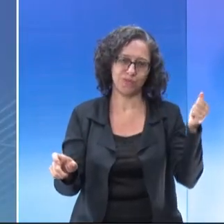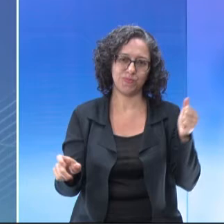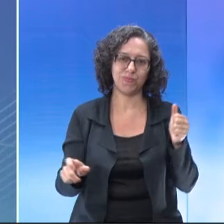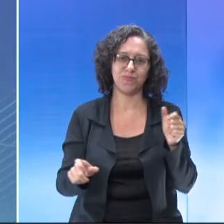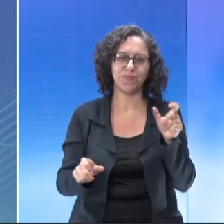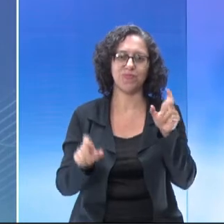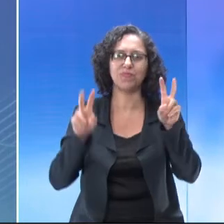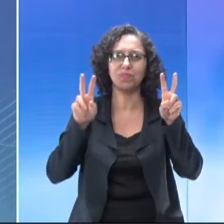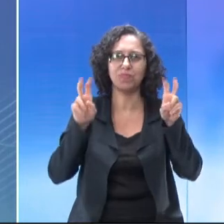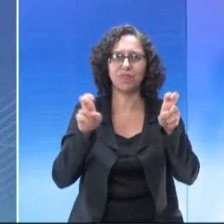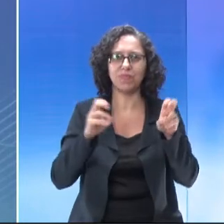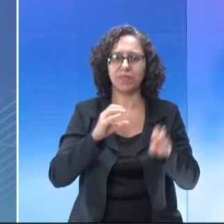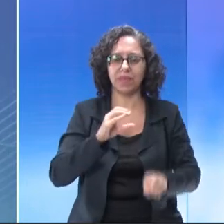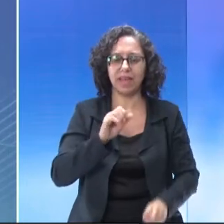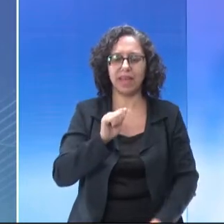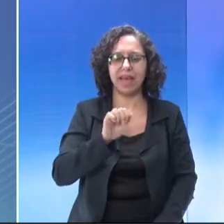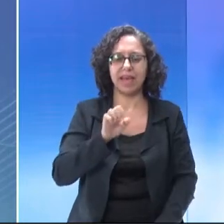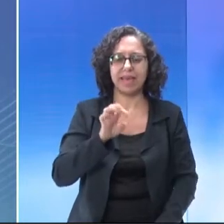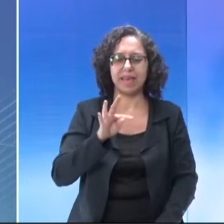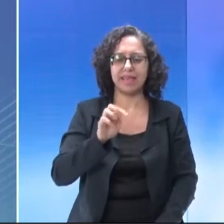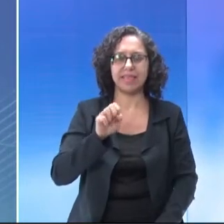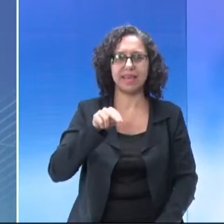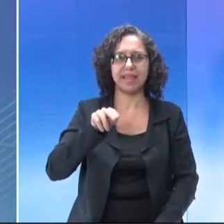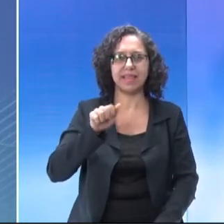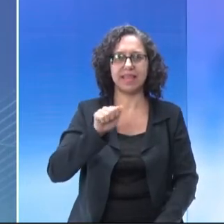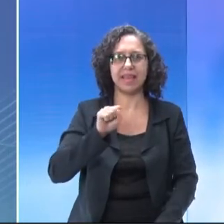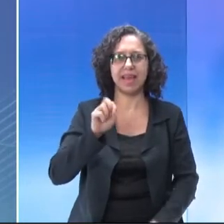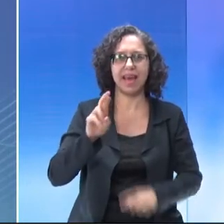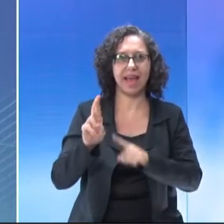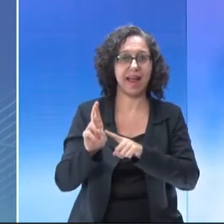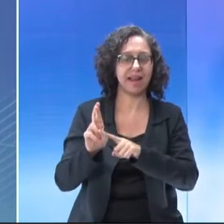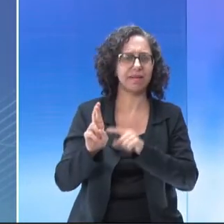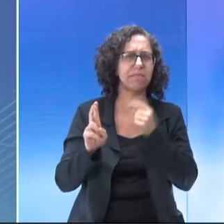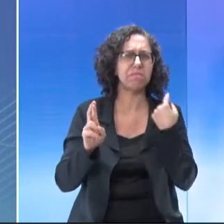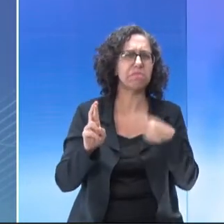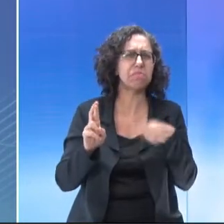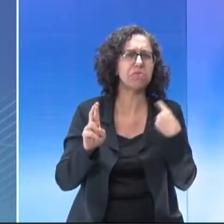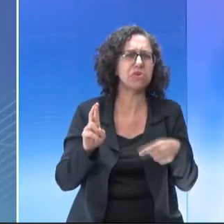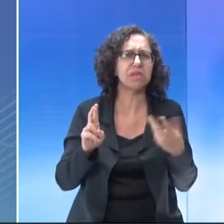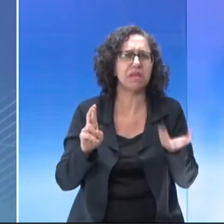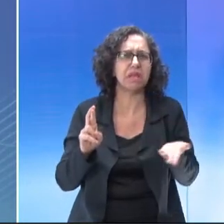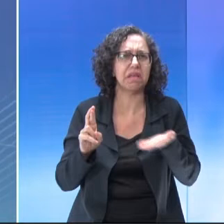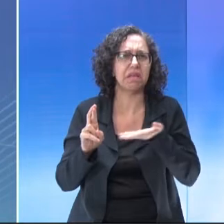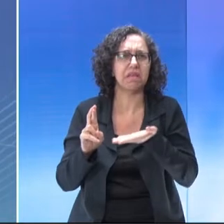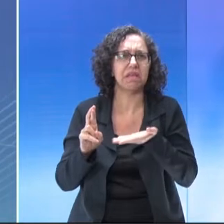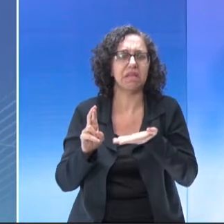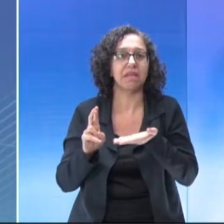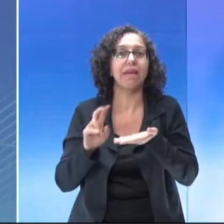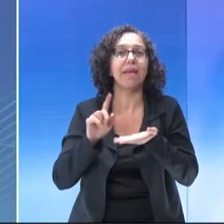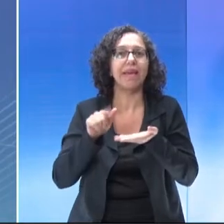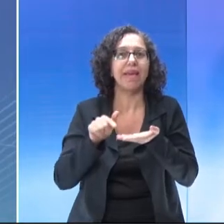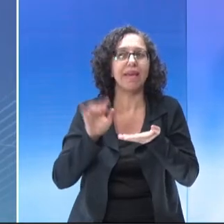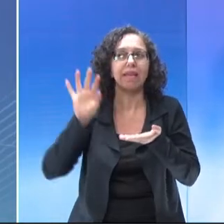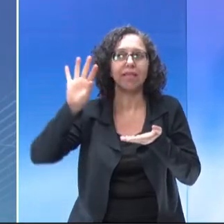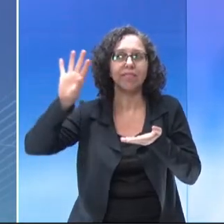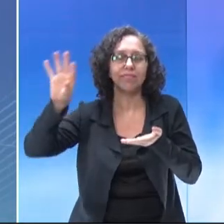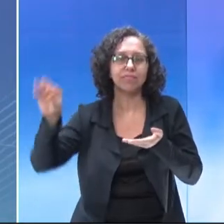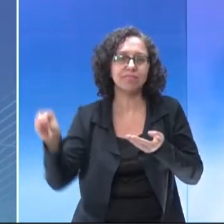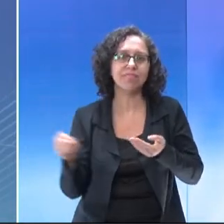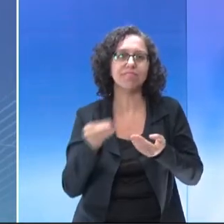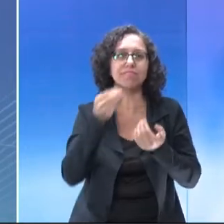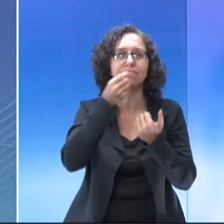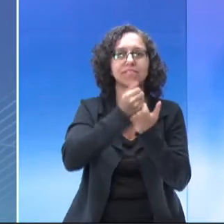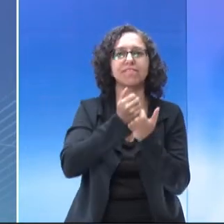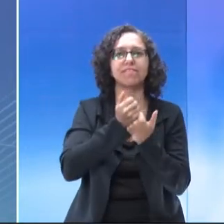Essa palavra ela não tem no dicionário, ela foi inventada, né? Ela foi criada. A gente chama isso de neologismo, né? Palavras que a gente cria, que a